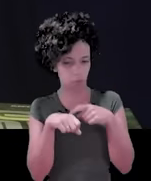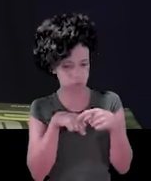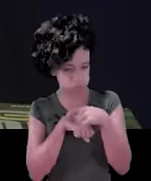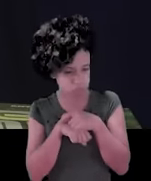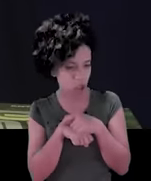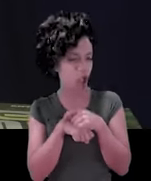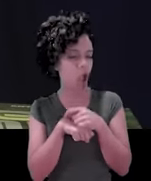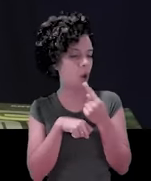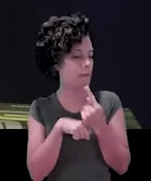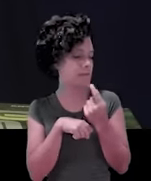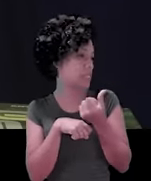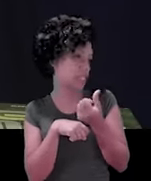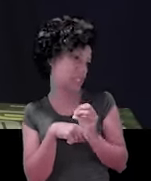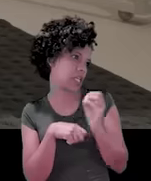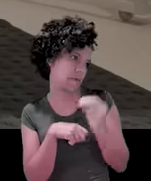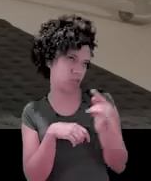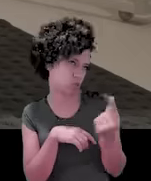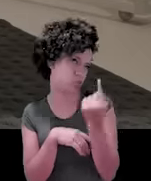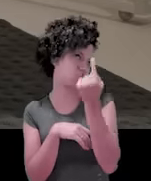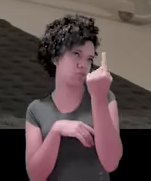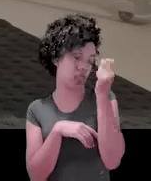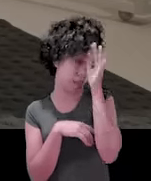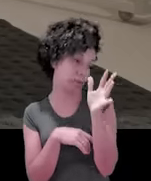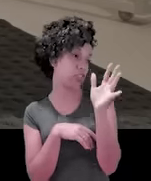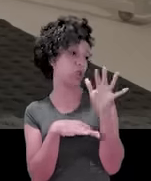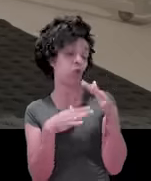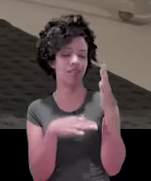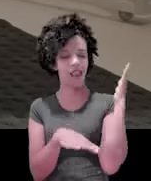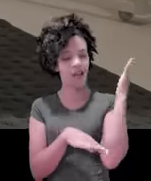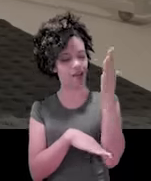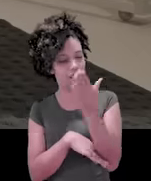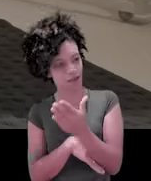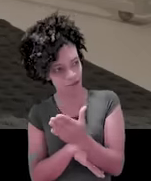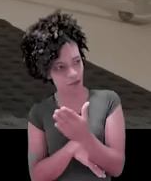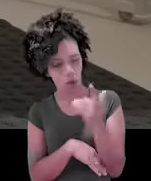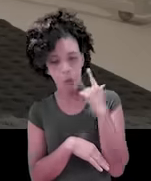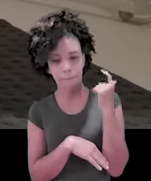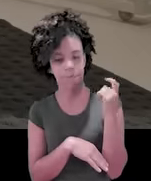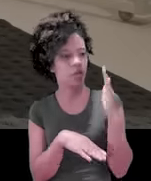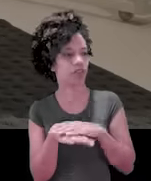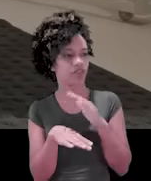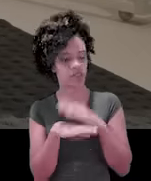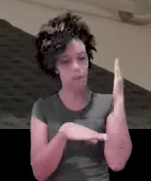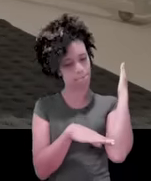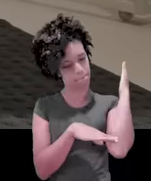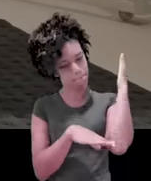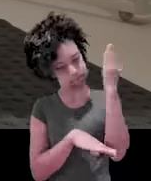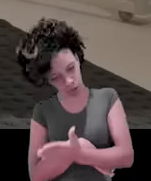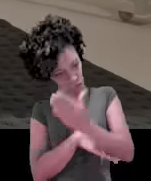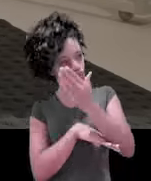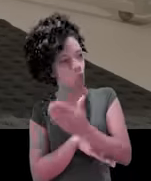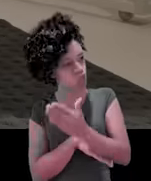50 metros são as a uma tem 60 metros de um amigo tu nem imagina quando ela cai o barulho que faz